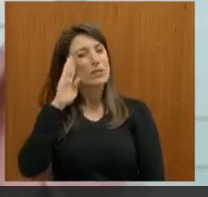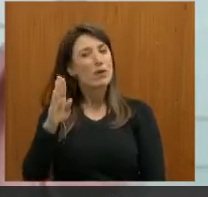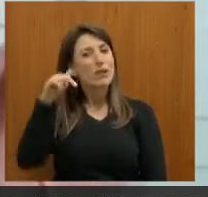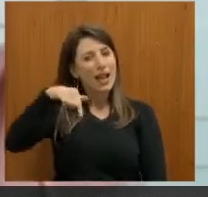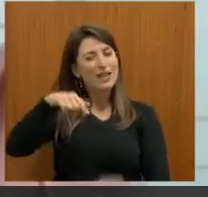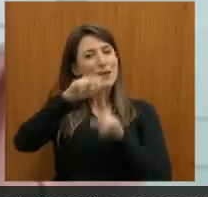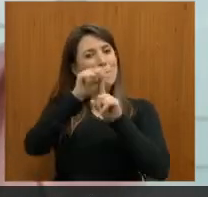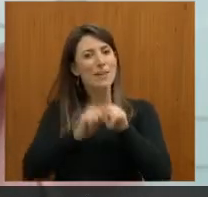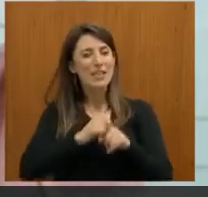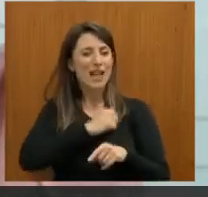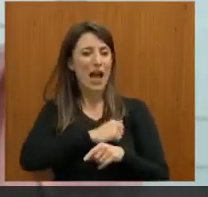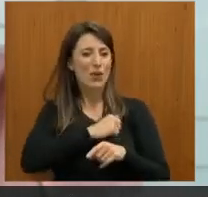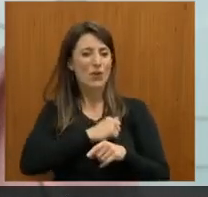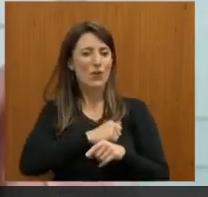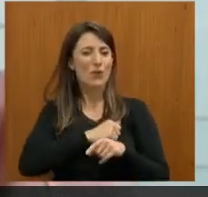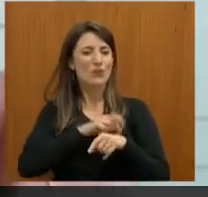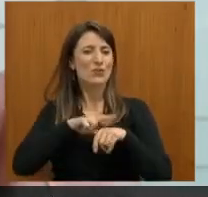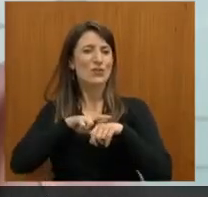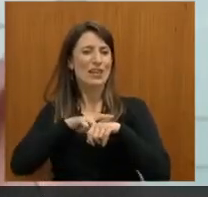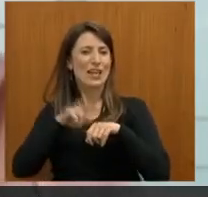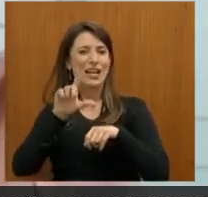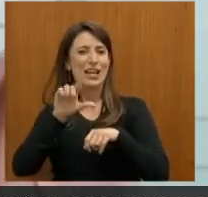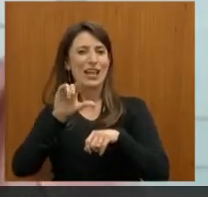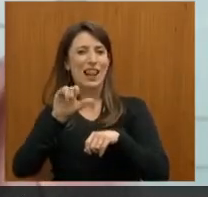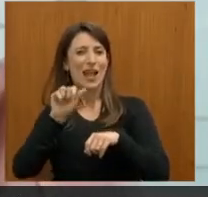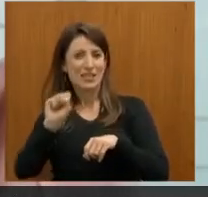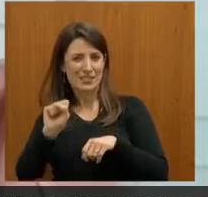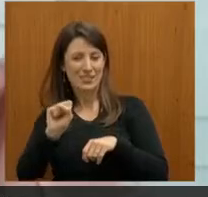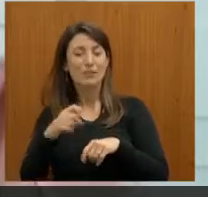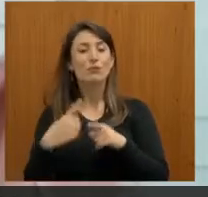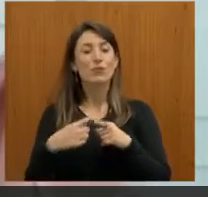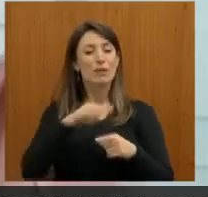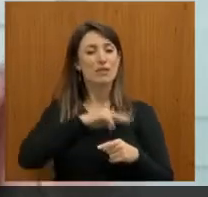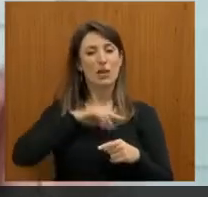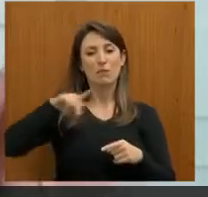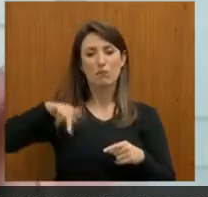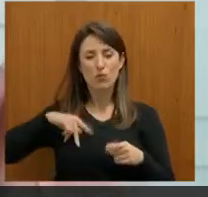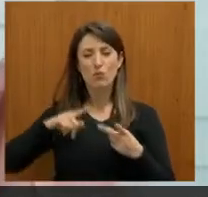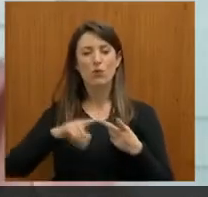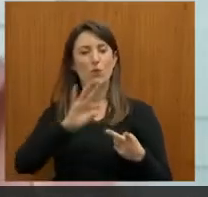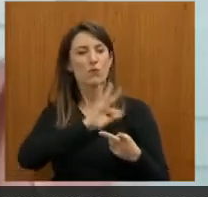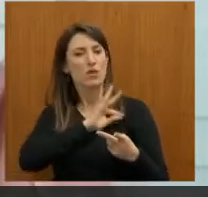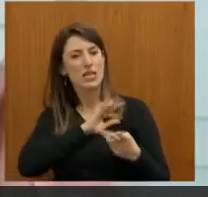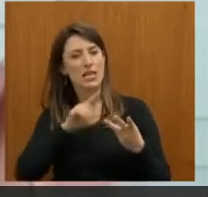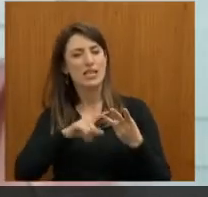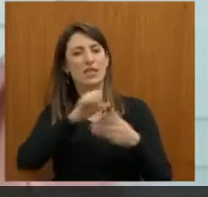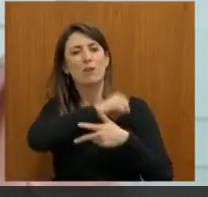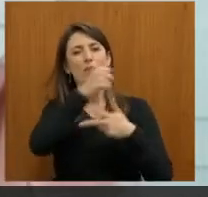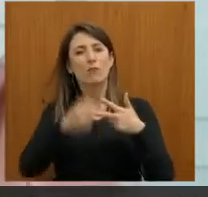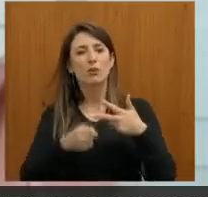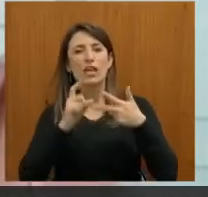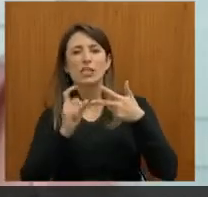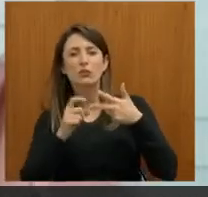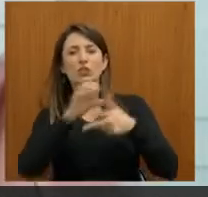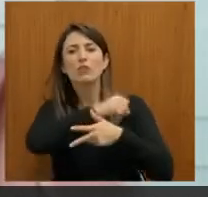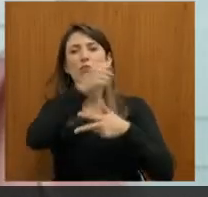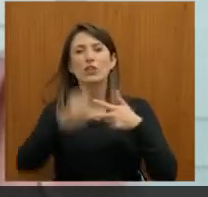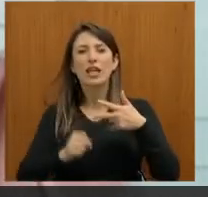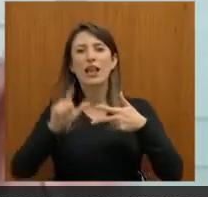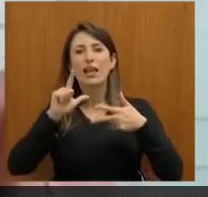para que ministério público polícia poder executivo legislativo